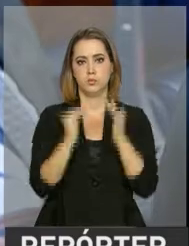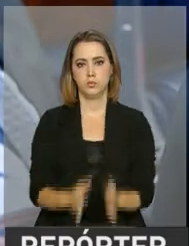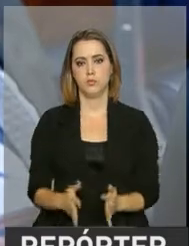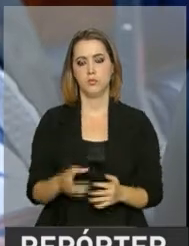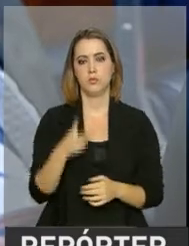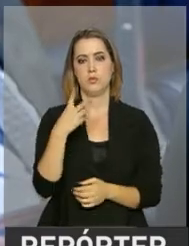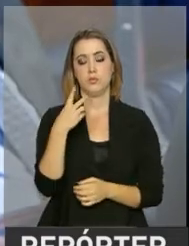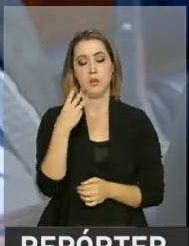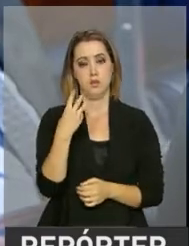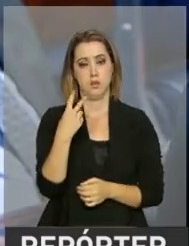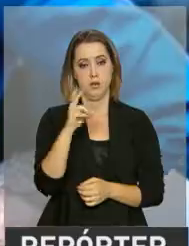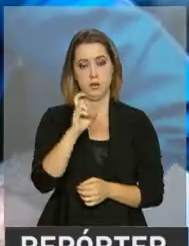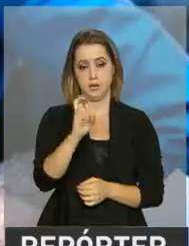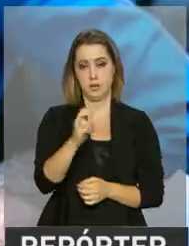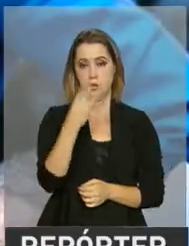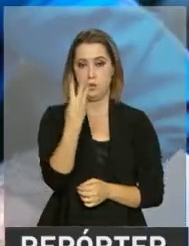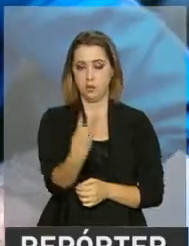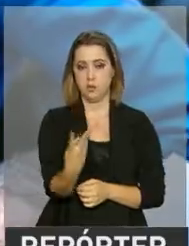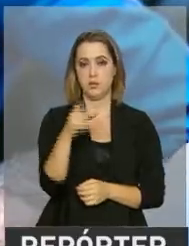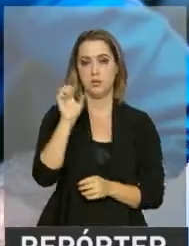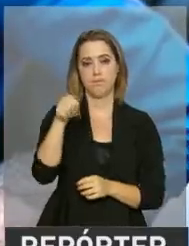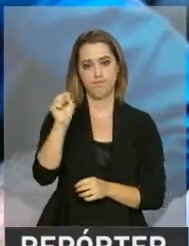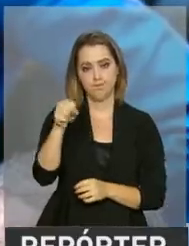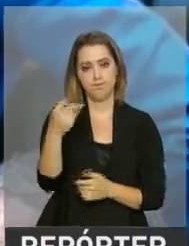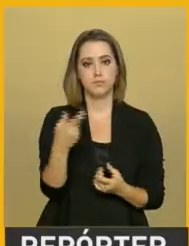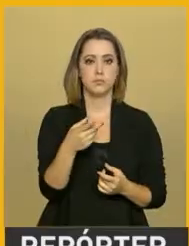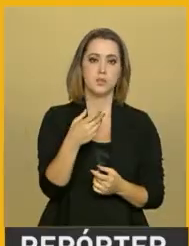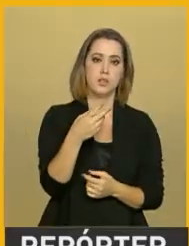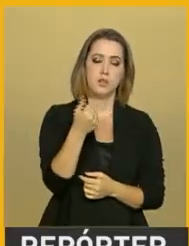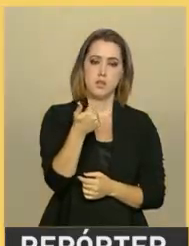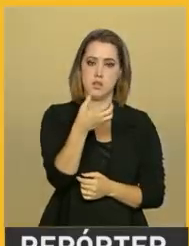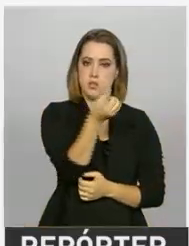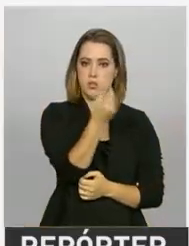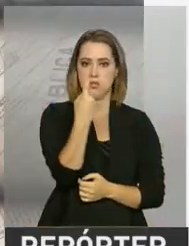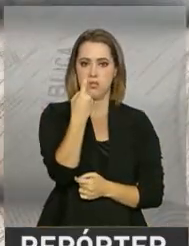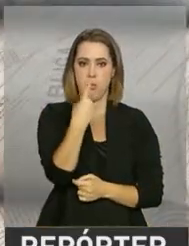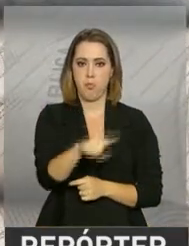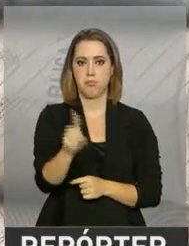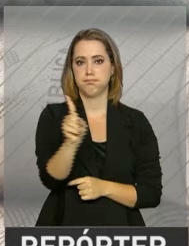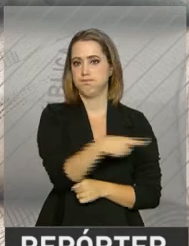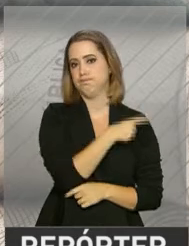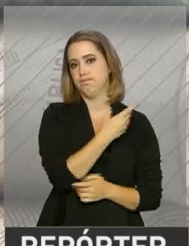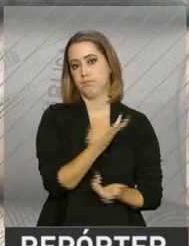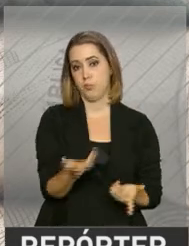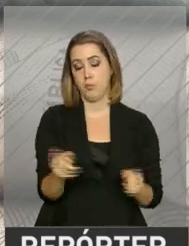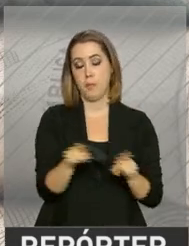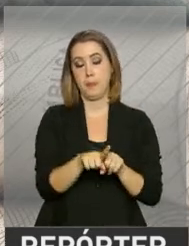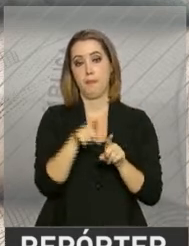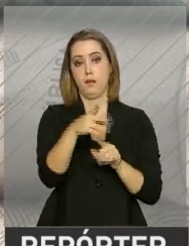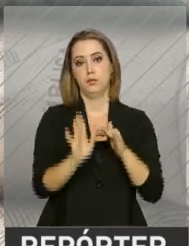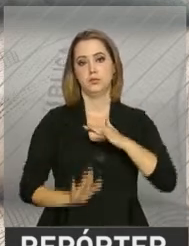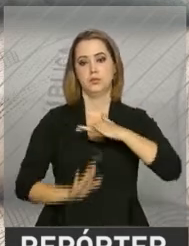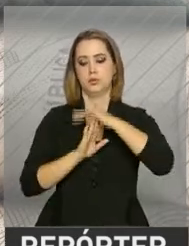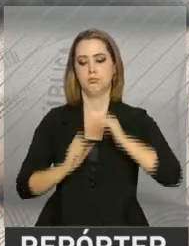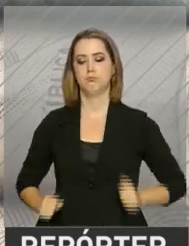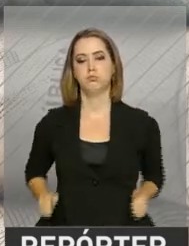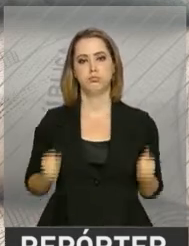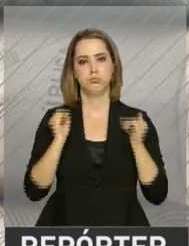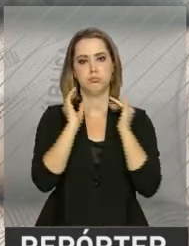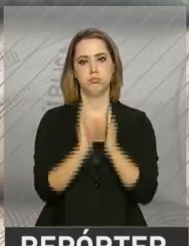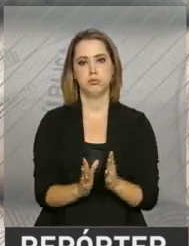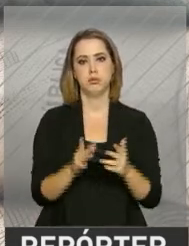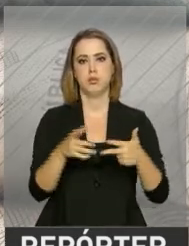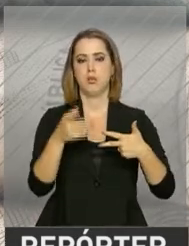53 votos favoráveis e 16 contrários à pec que limita o crescimento dos gastos para os três poderes executivo